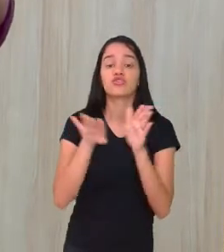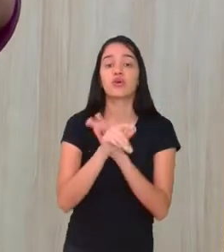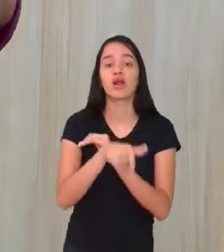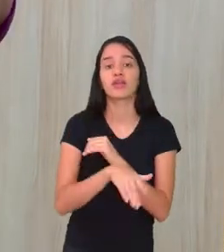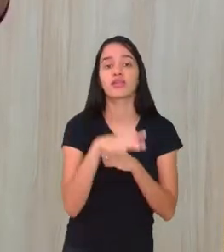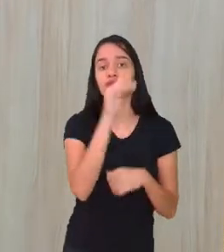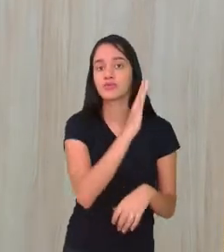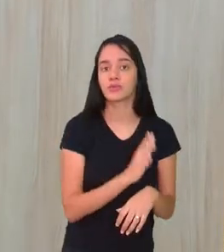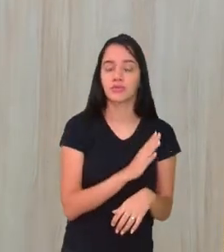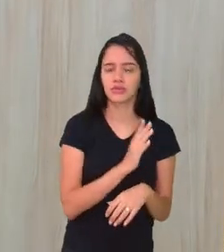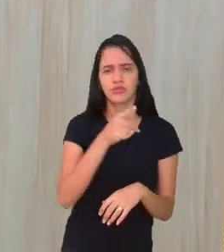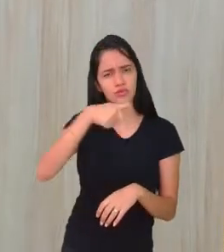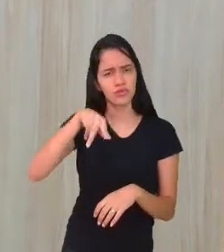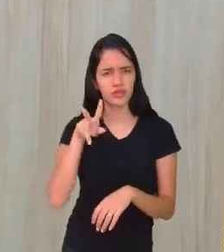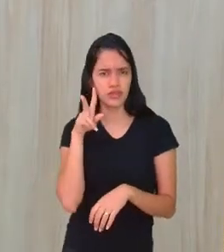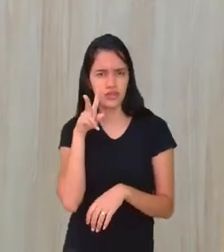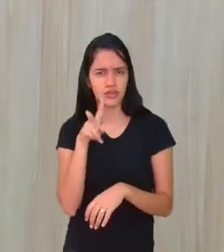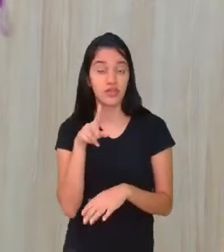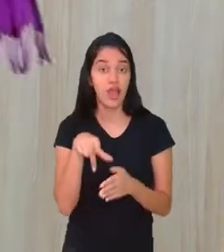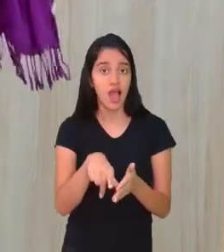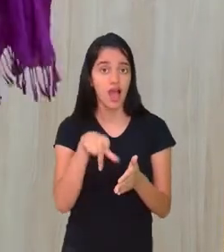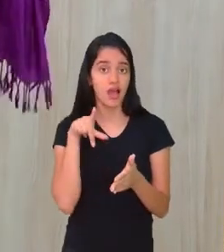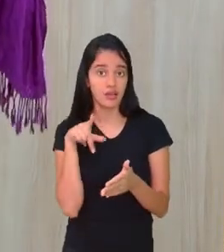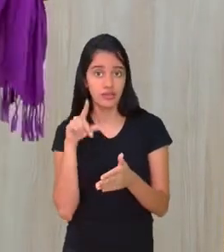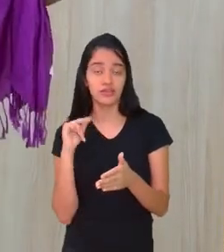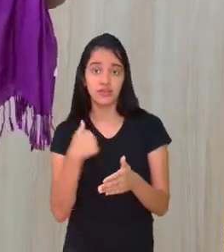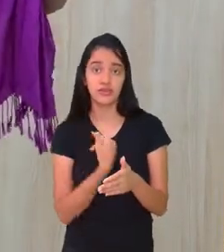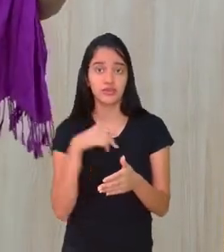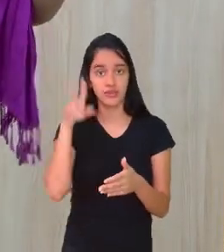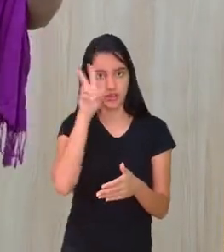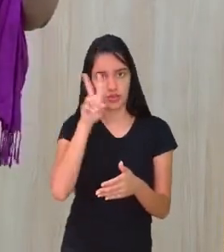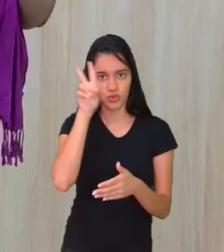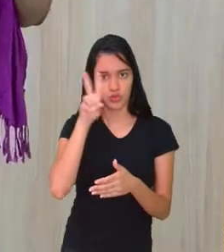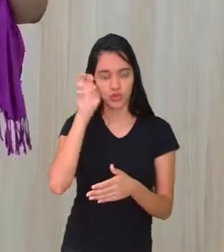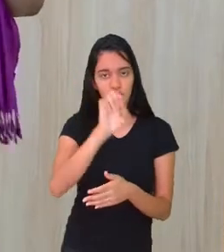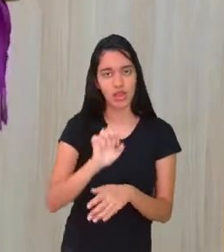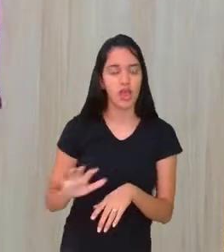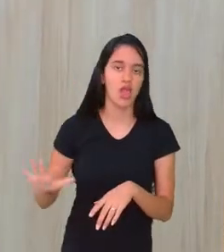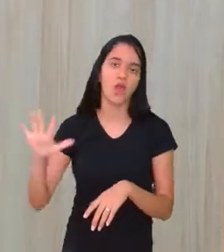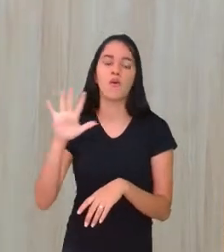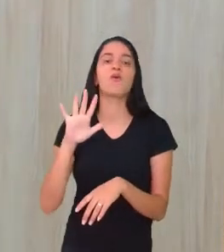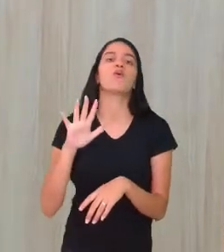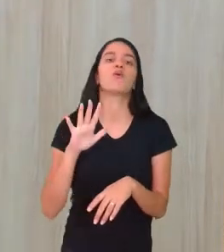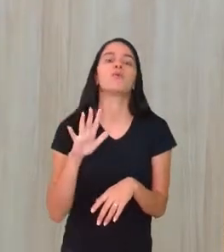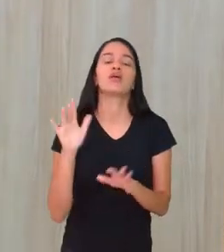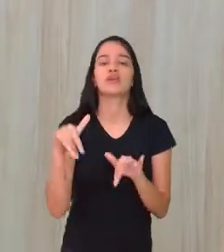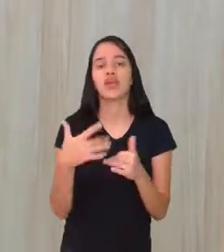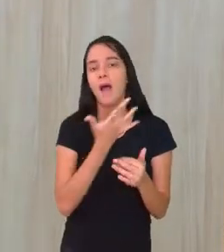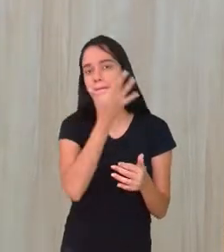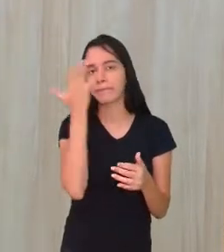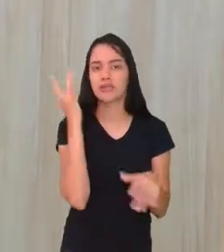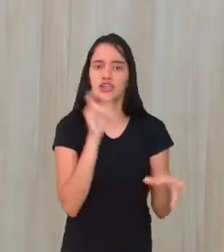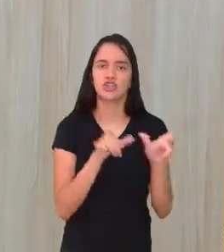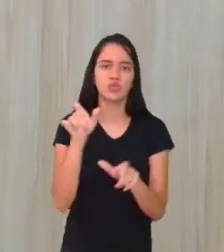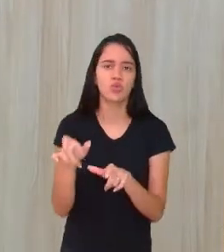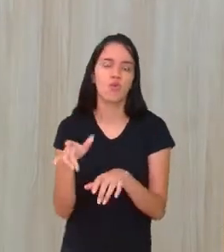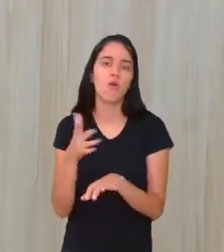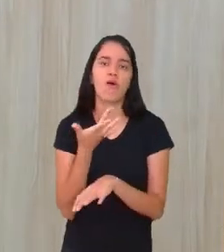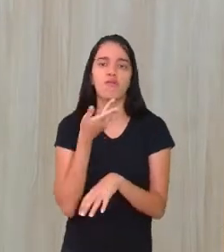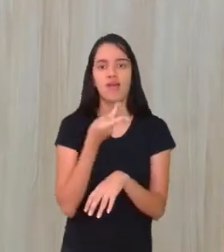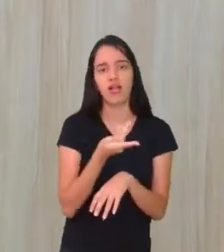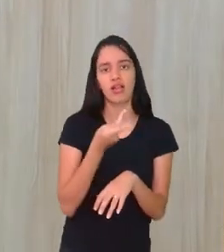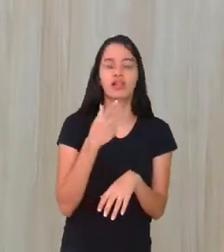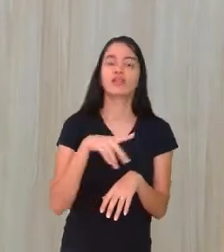e vocês viram aí, antes a gente viu história europeia, tá? Aquele que o pessoal falava em alemão e